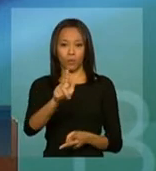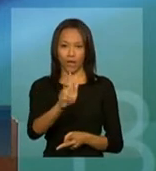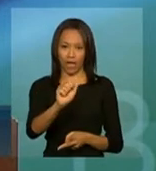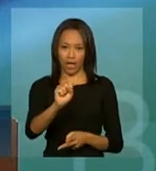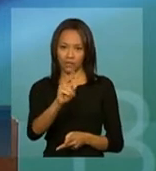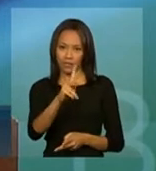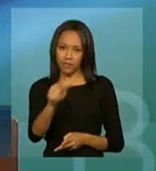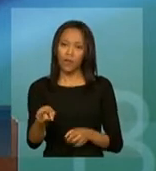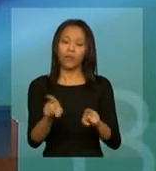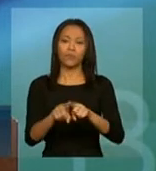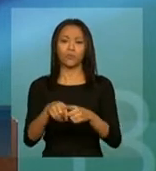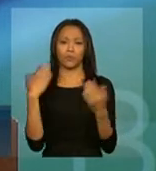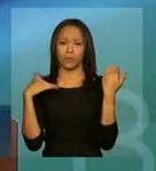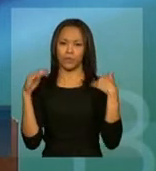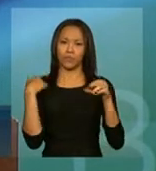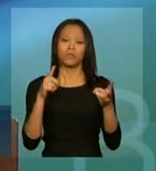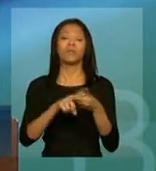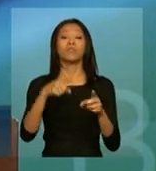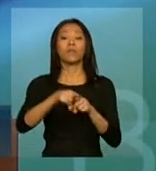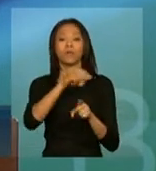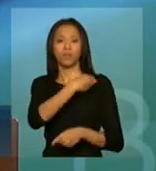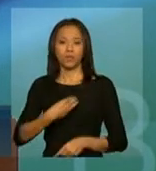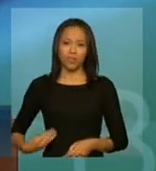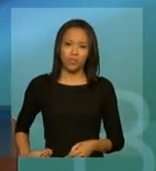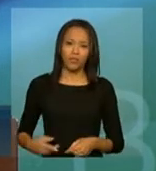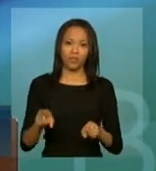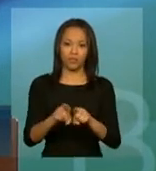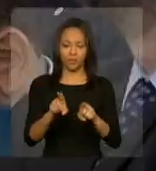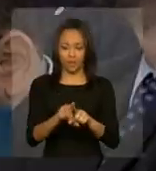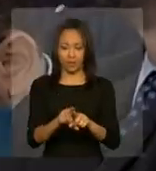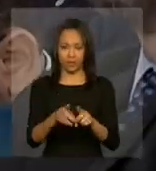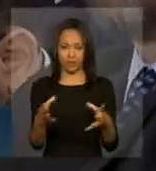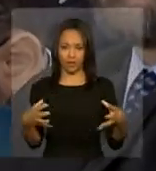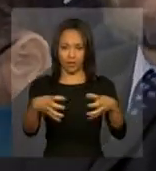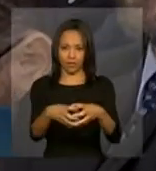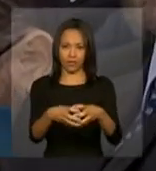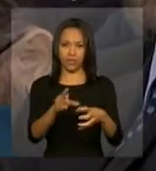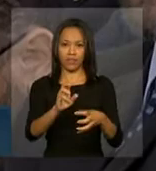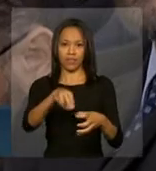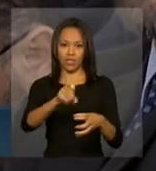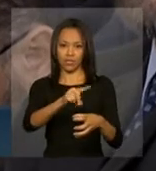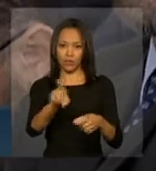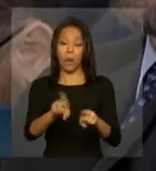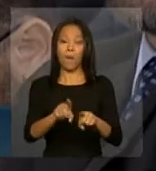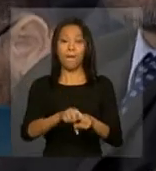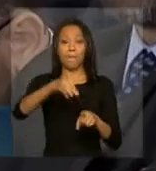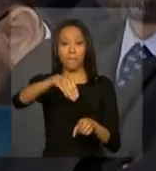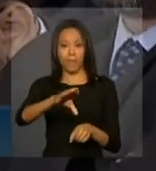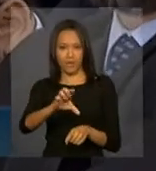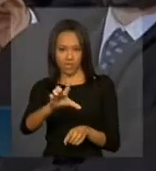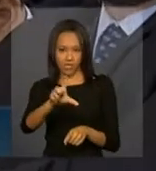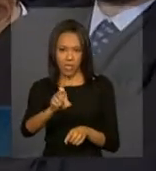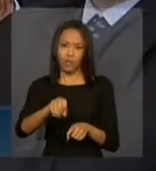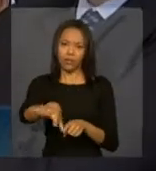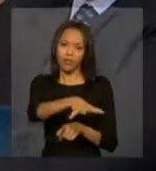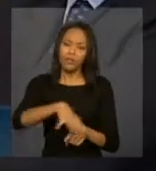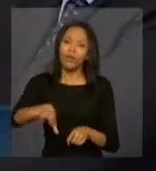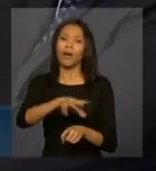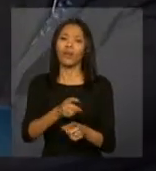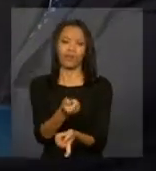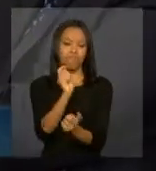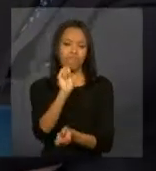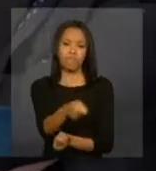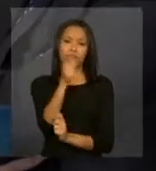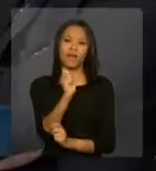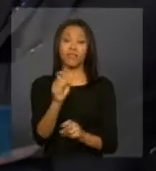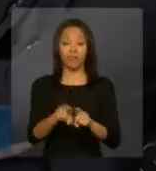Vieira, ministro do Turismo. Francisco José Coelho, ministro interino da Integração Nacional. Marcelo Crivella, ministro de Estado da Pesca e Agricultura, General